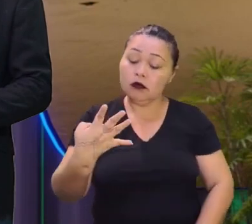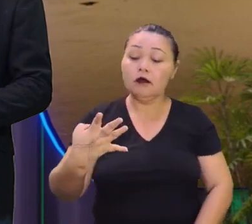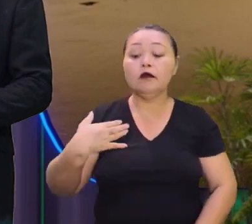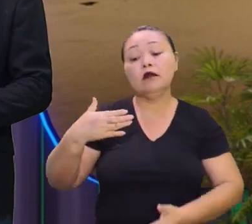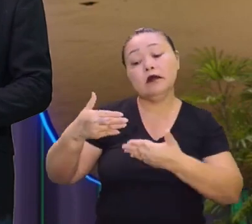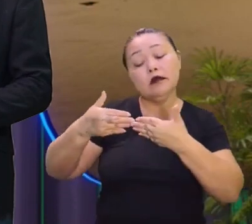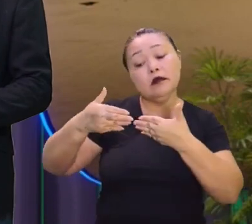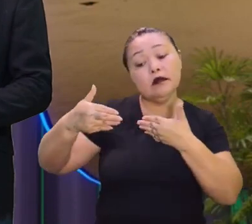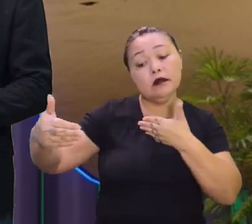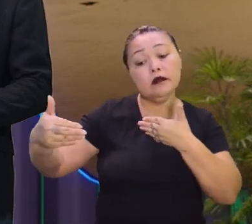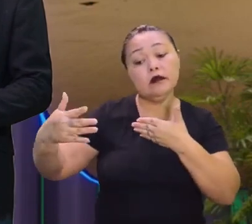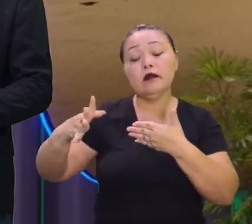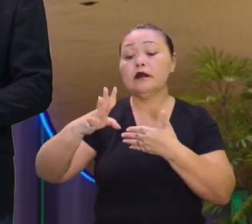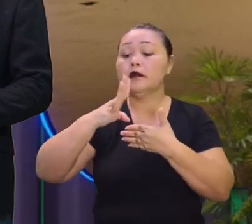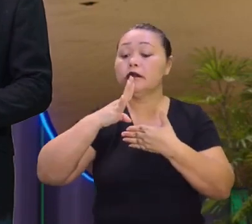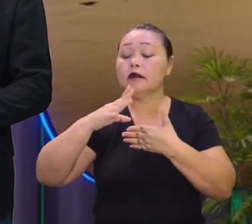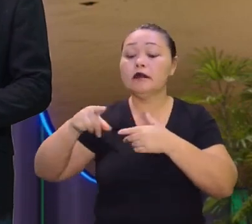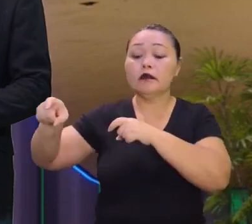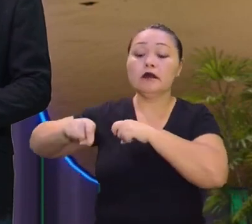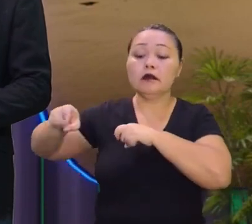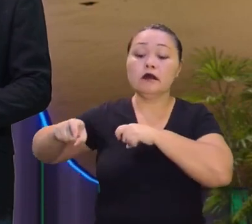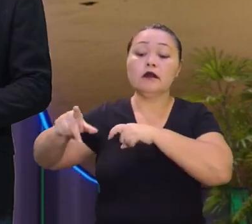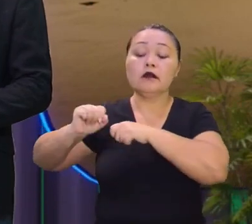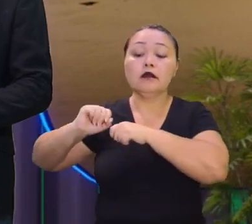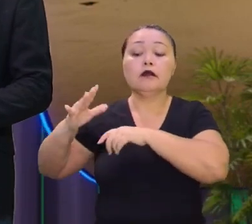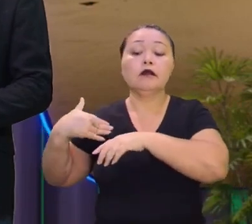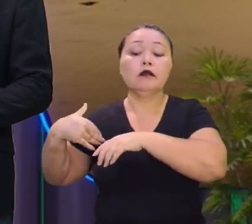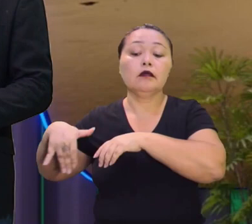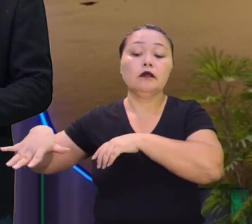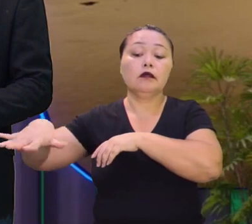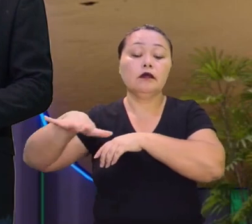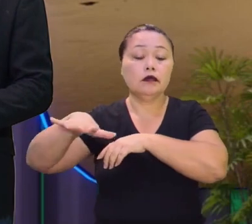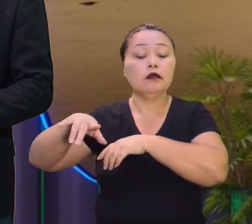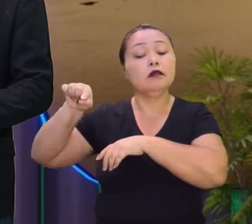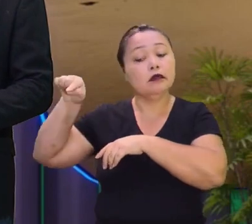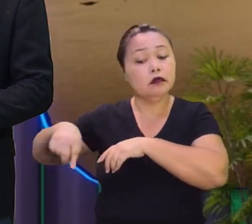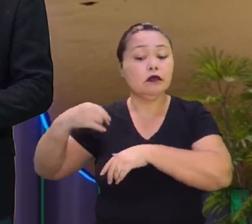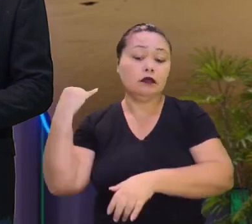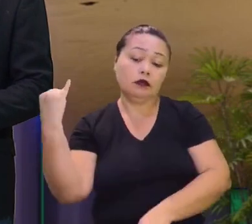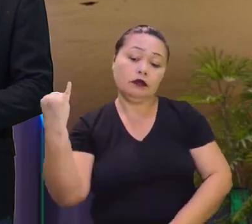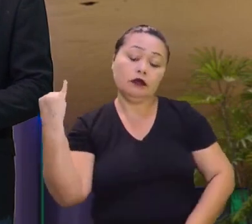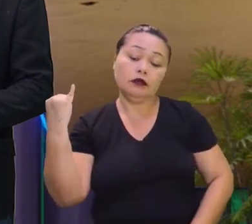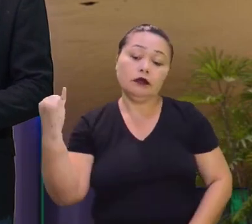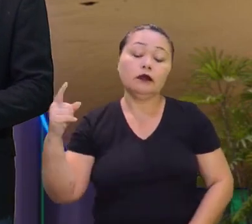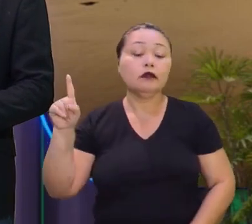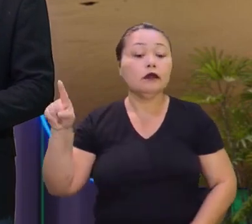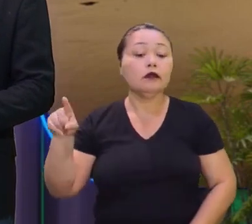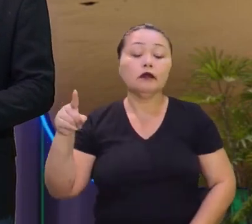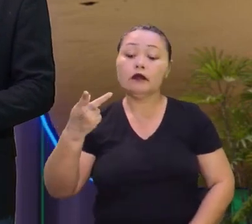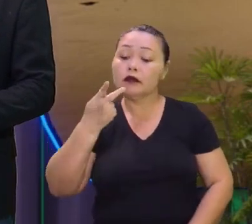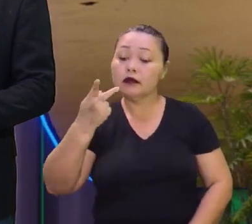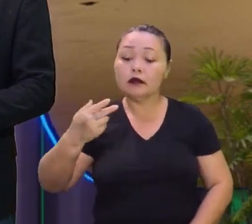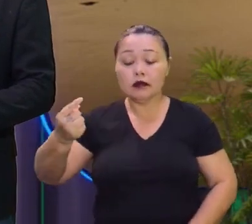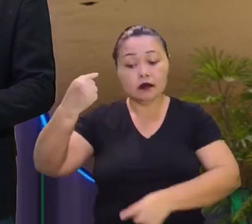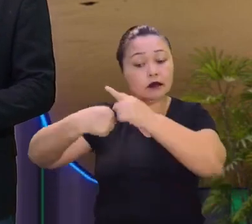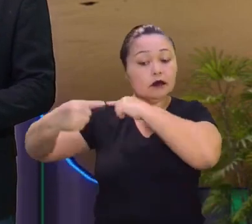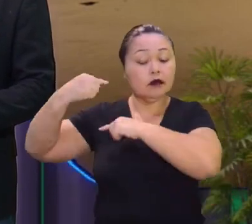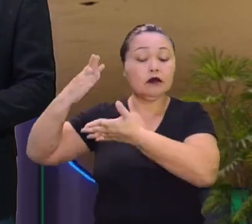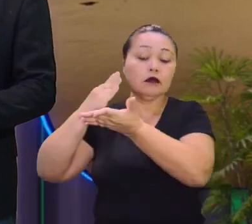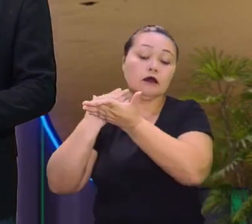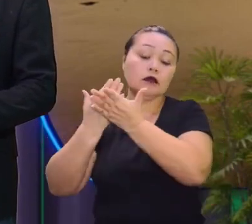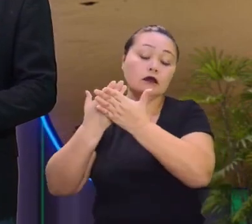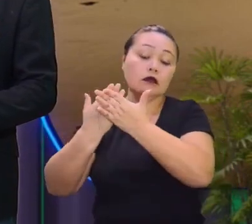vai iniciar aí o novo ciclo, conhecido como ciclo agrícola. Esse sim foi importante e, como você falou lá no início da aula, eu